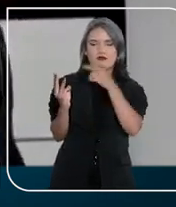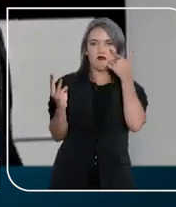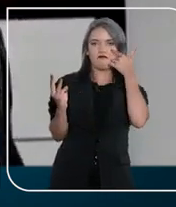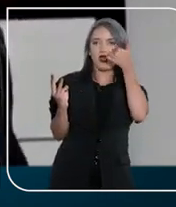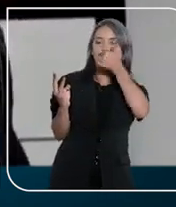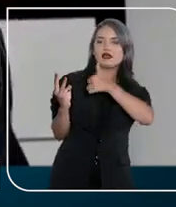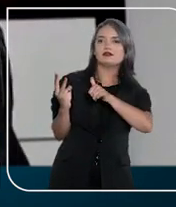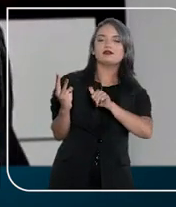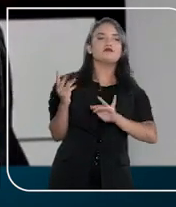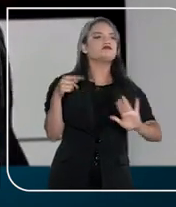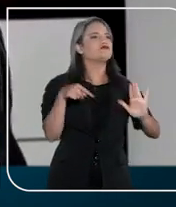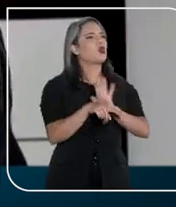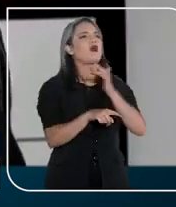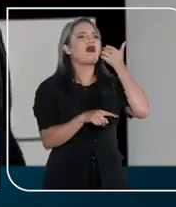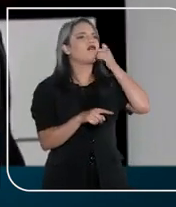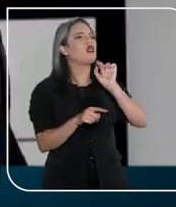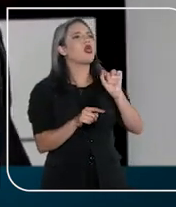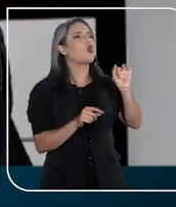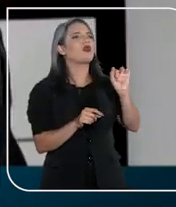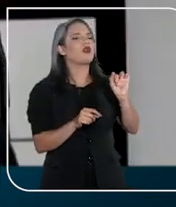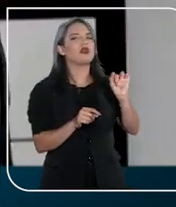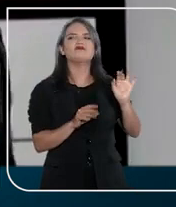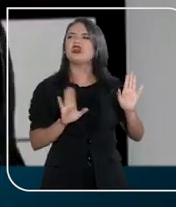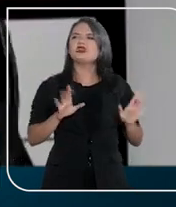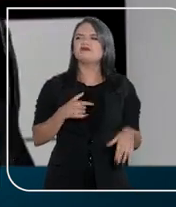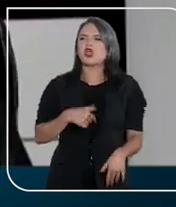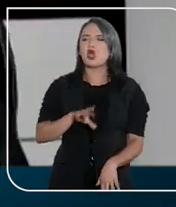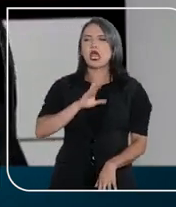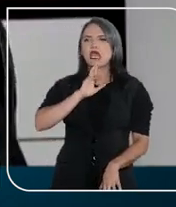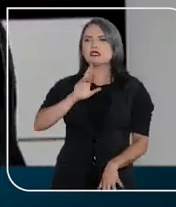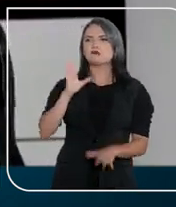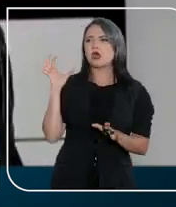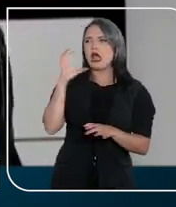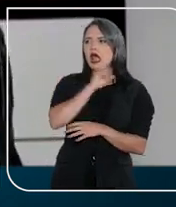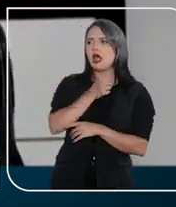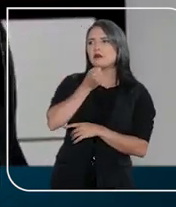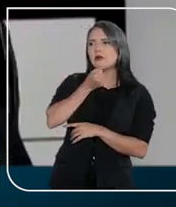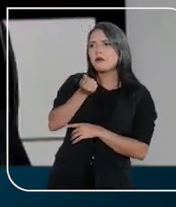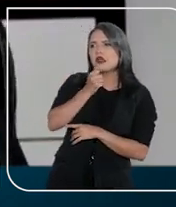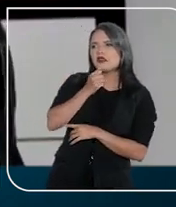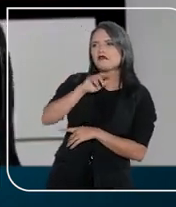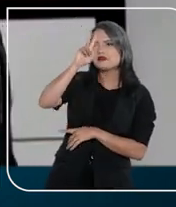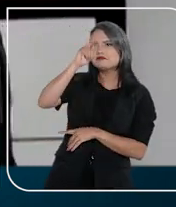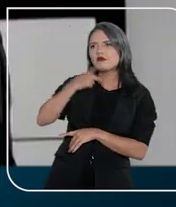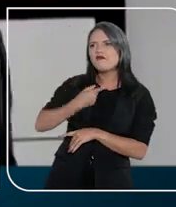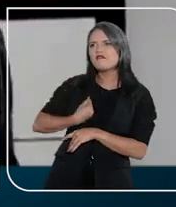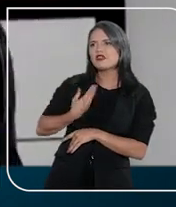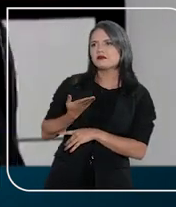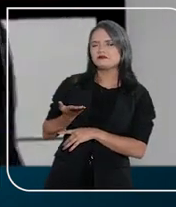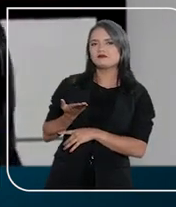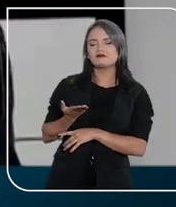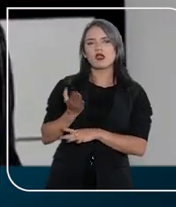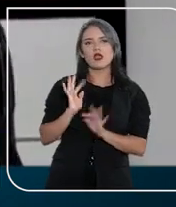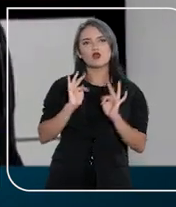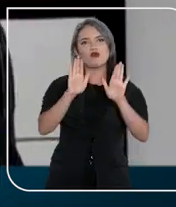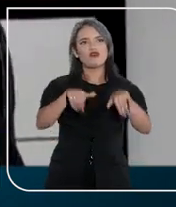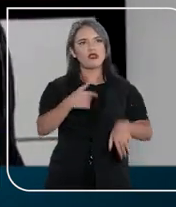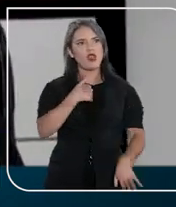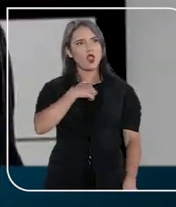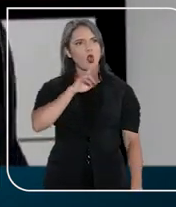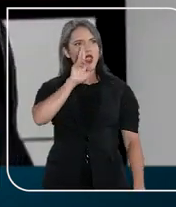tá avaliando? Não, só me responde, como é que tu é, isso, aquilo outro, uma entrevista pessoal. No final daquela entrevista, eu sou